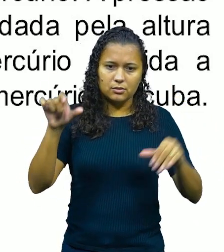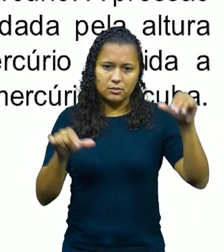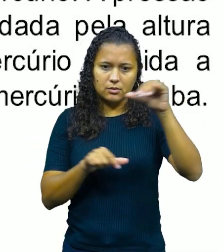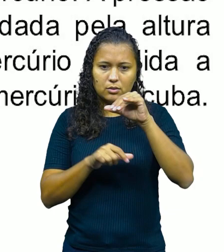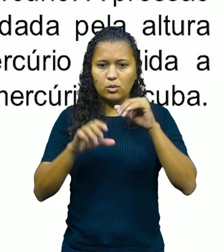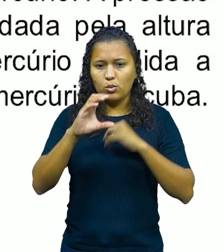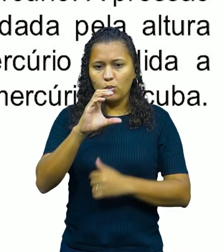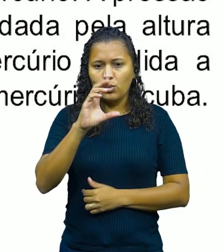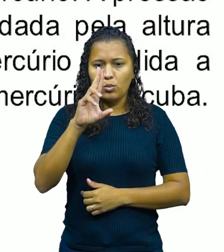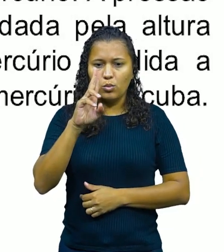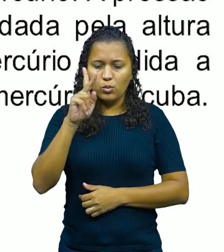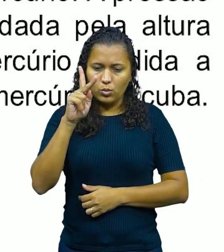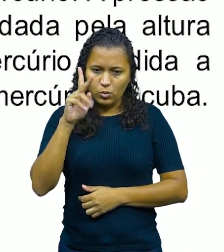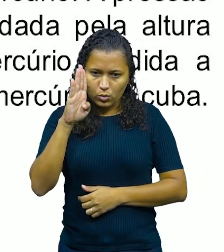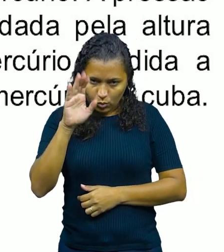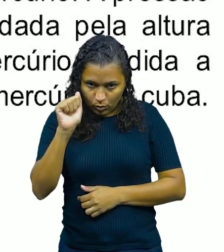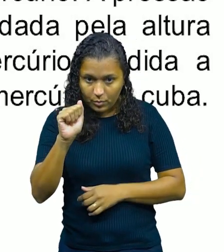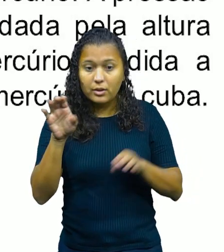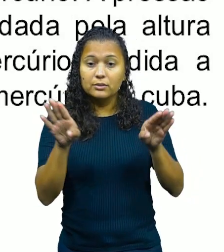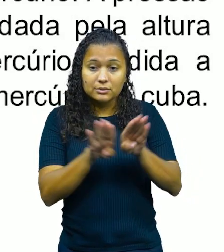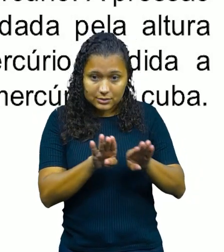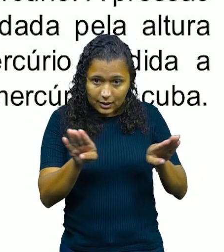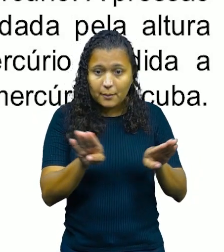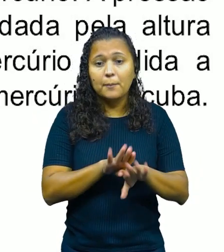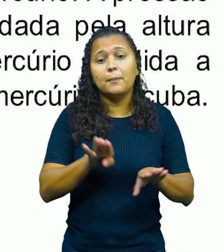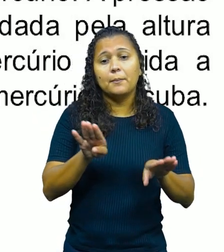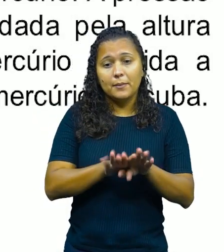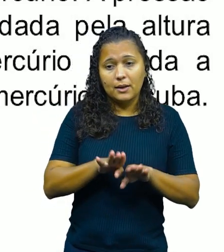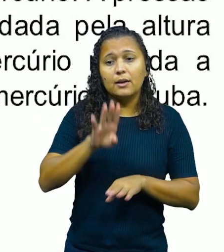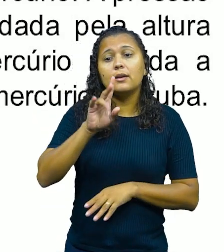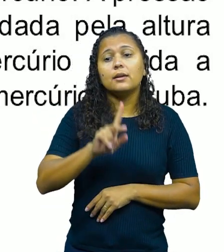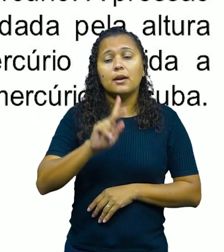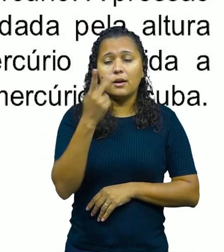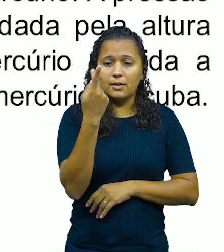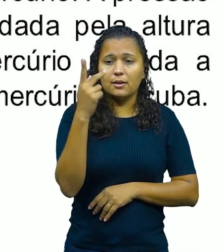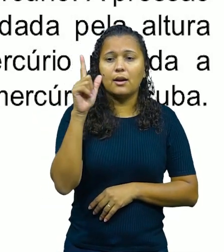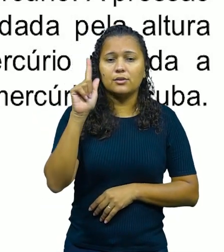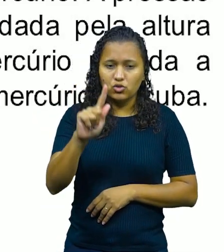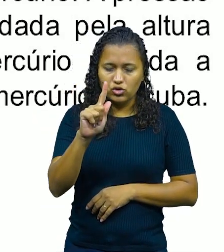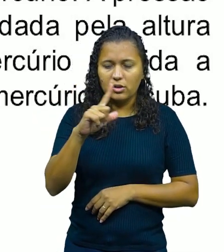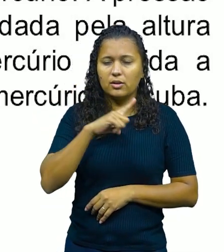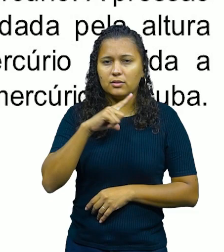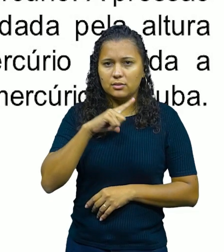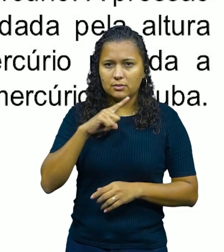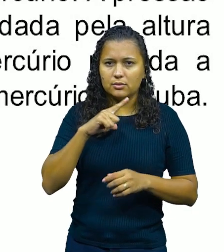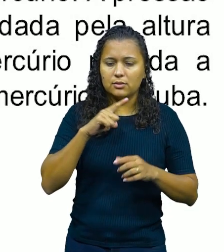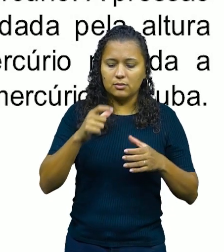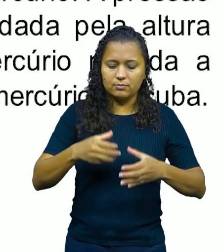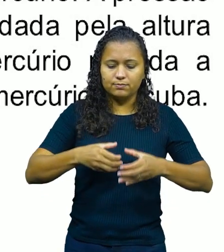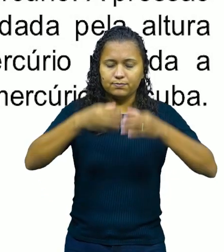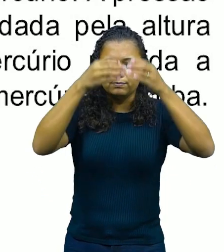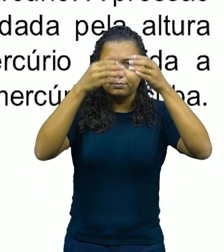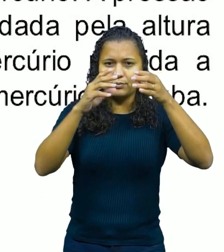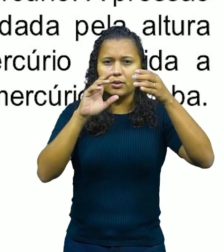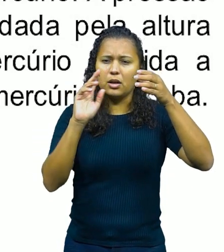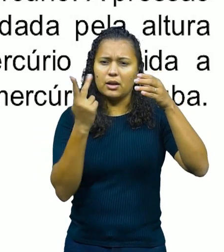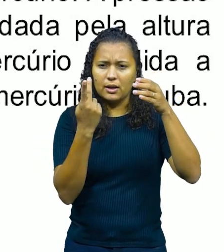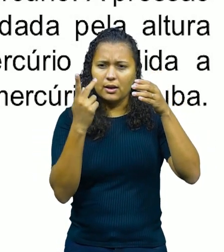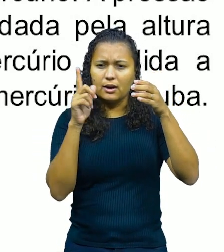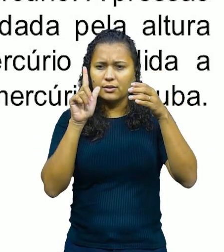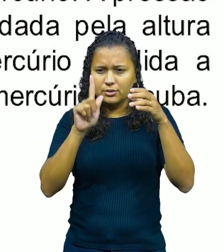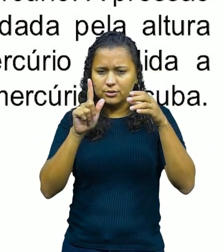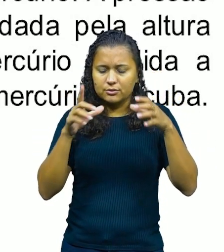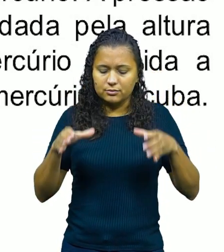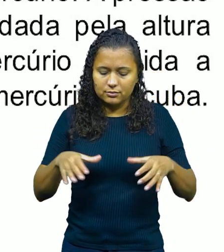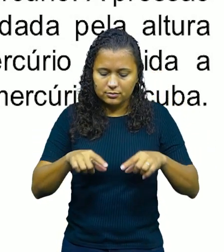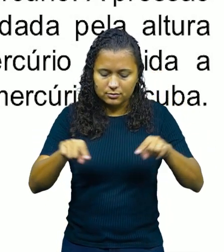tubo numa cuba também com mercúrio. Então você vai ter mercúrio tanto no tubo quanto nessa cuba, né? Como uma